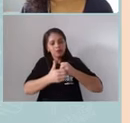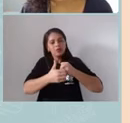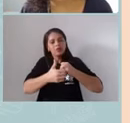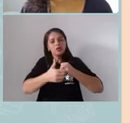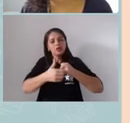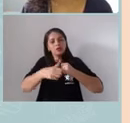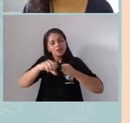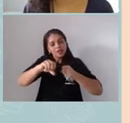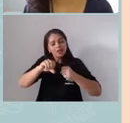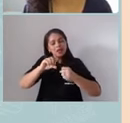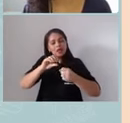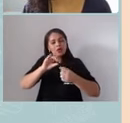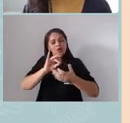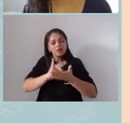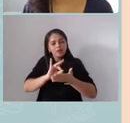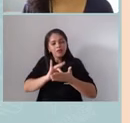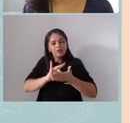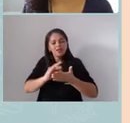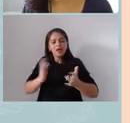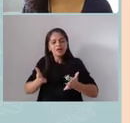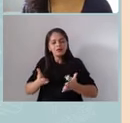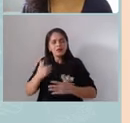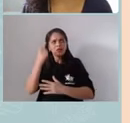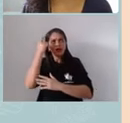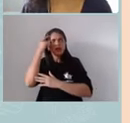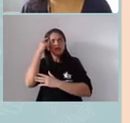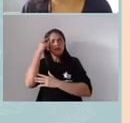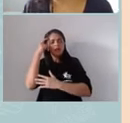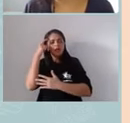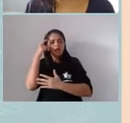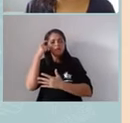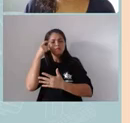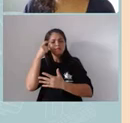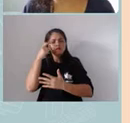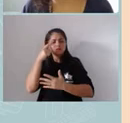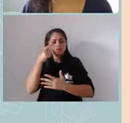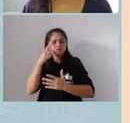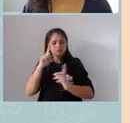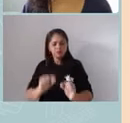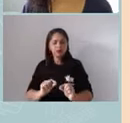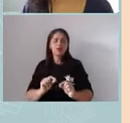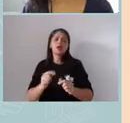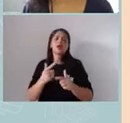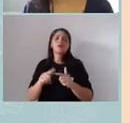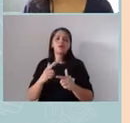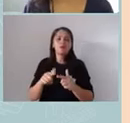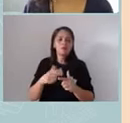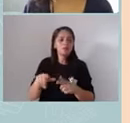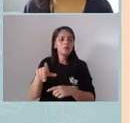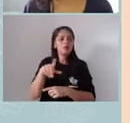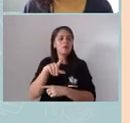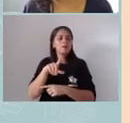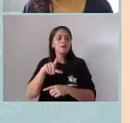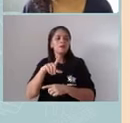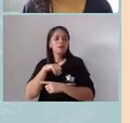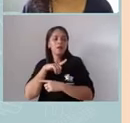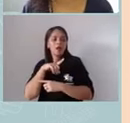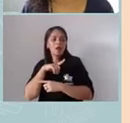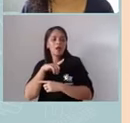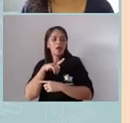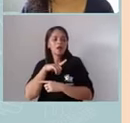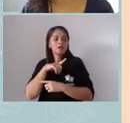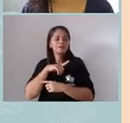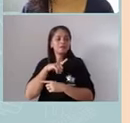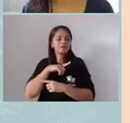a informação, né, e vai conseguir combatê-la. E aí os exemplos, ó, a AstraZeneca, a Janssen e a Sputnik. A Sputnik ainda não tem